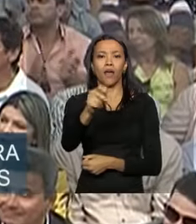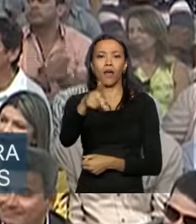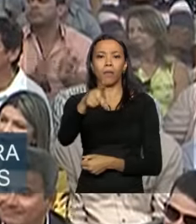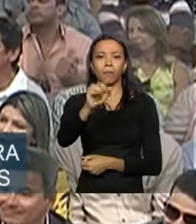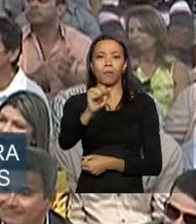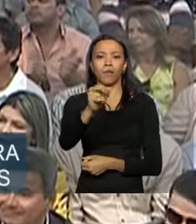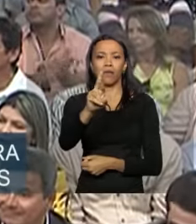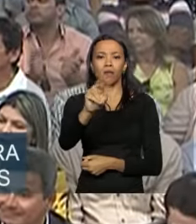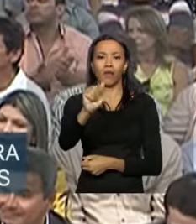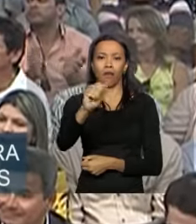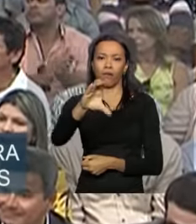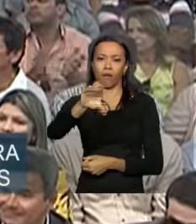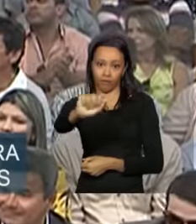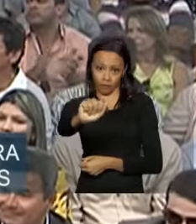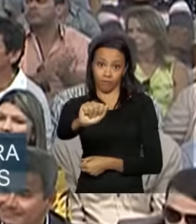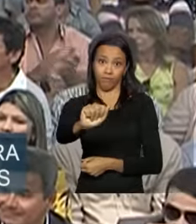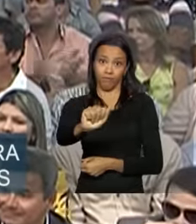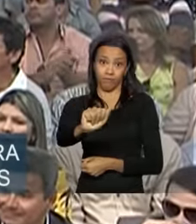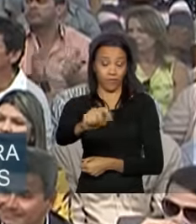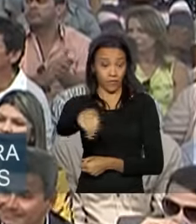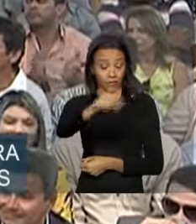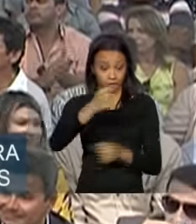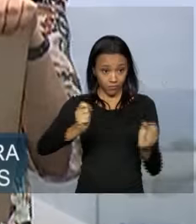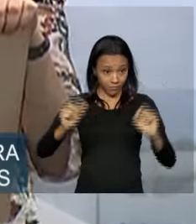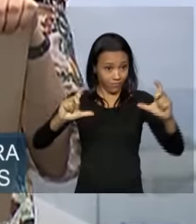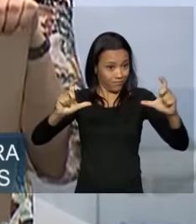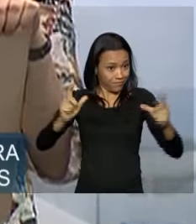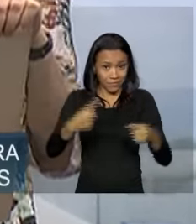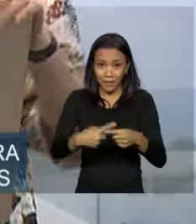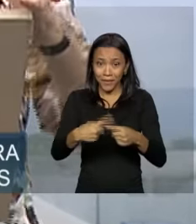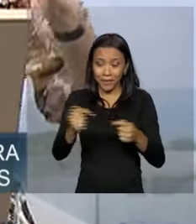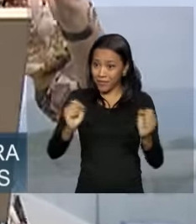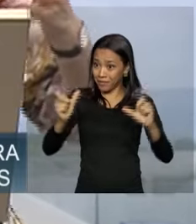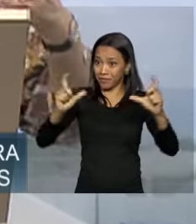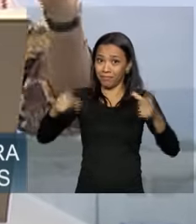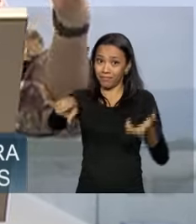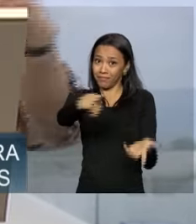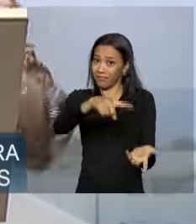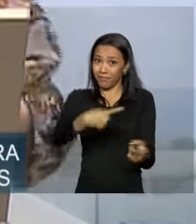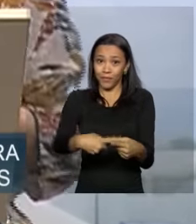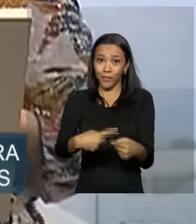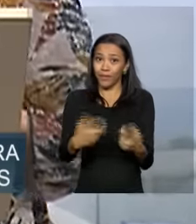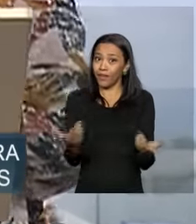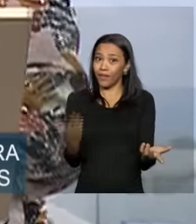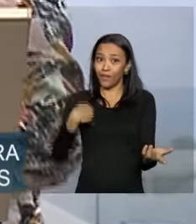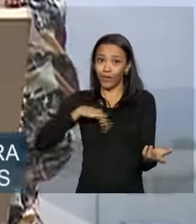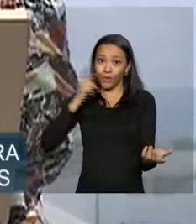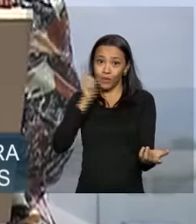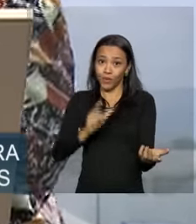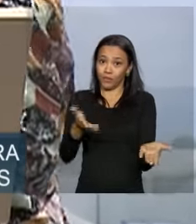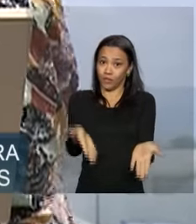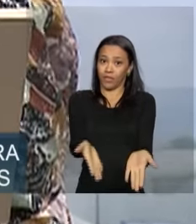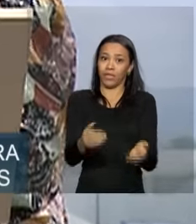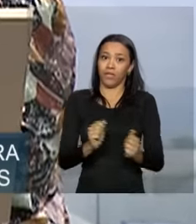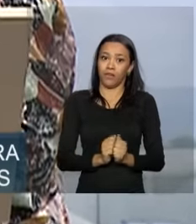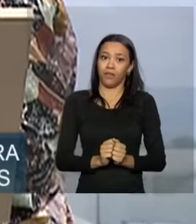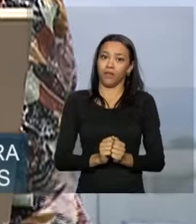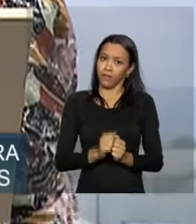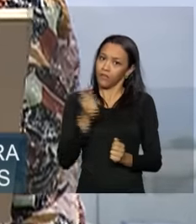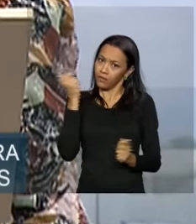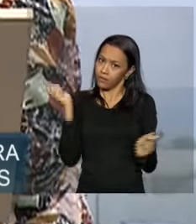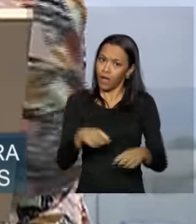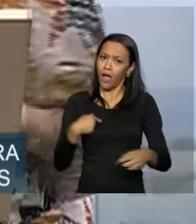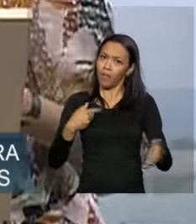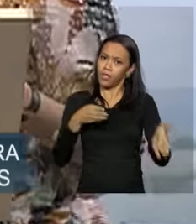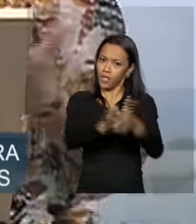Eu acho estranho vocês estarem tão surpresos, porque por que nós chegamos até aqui se nós não vamos chegar até